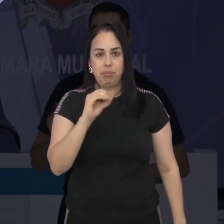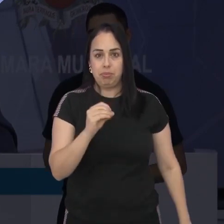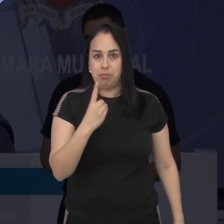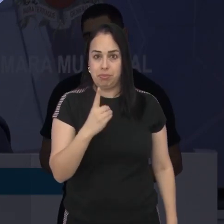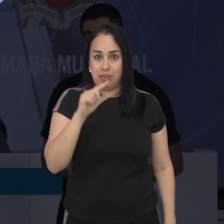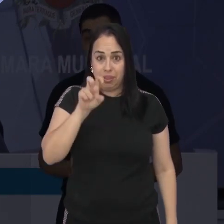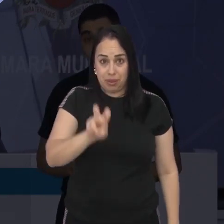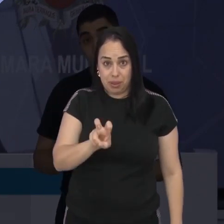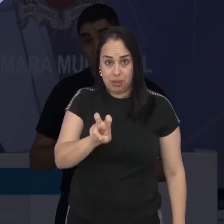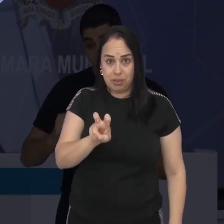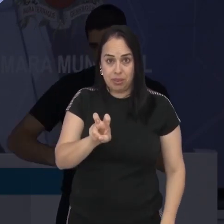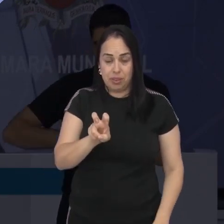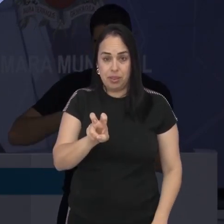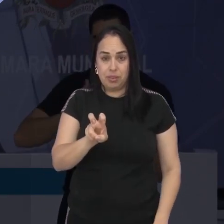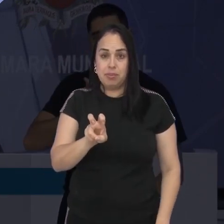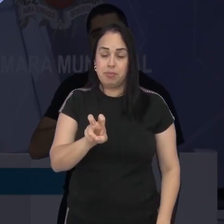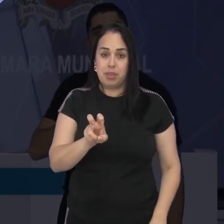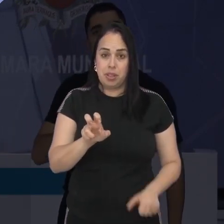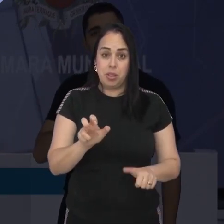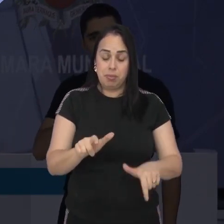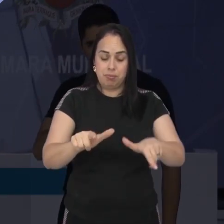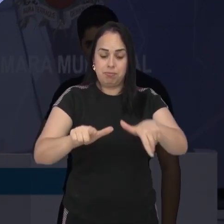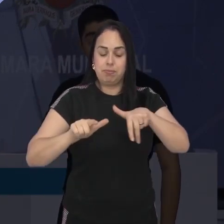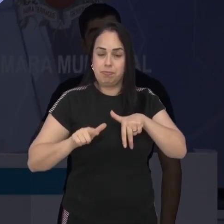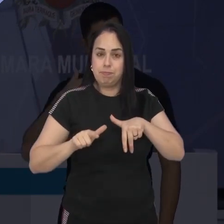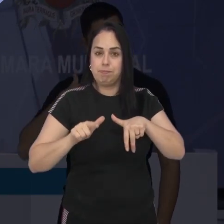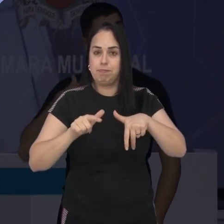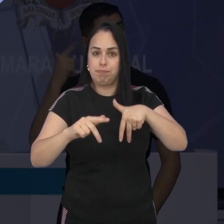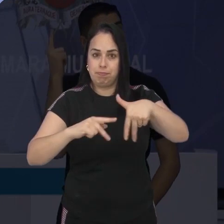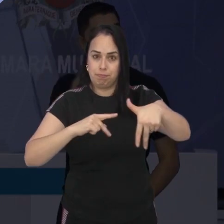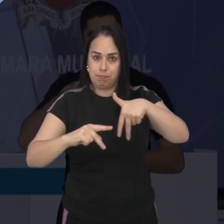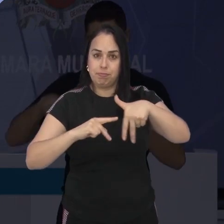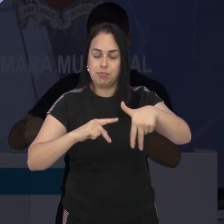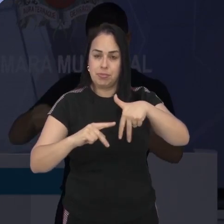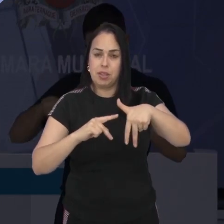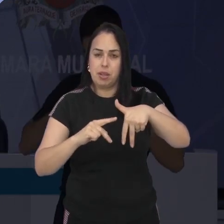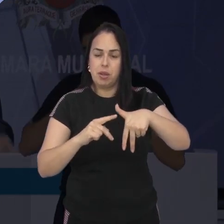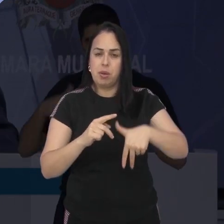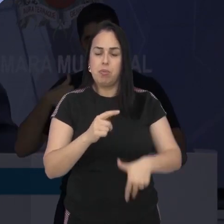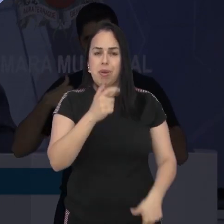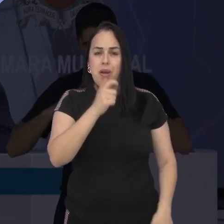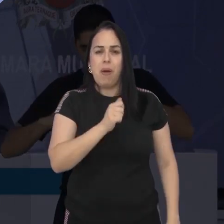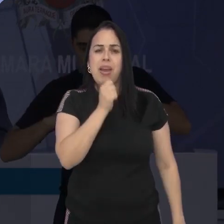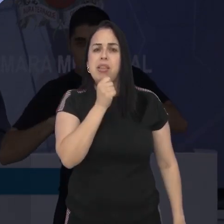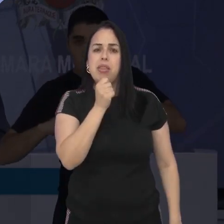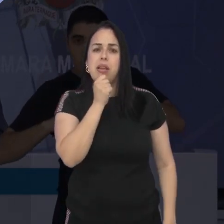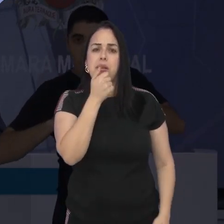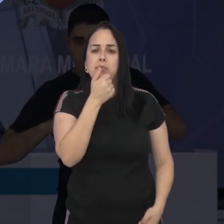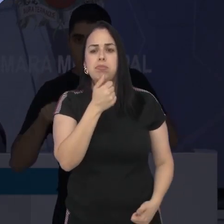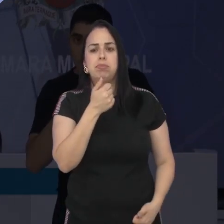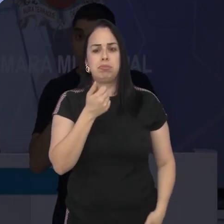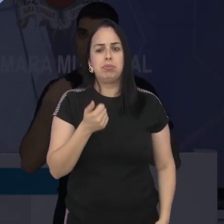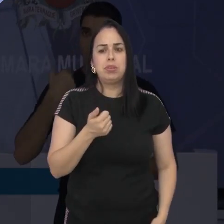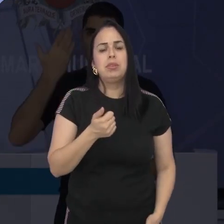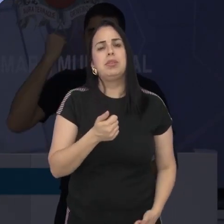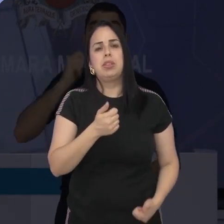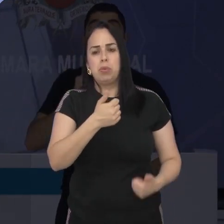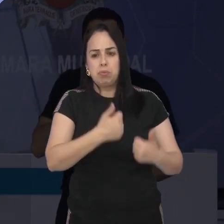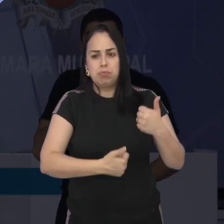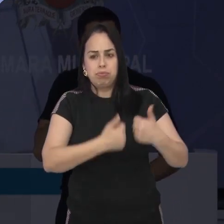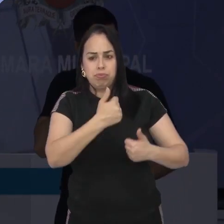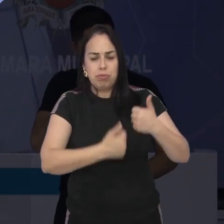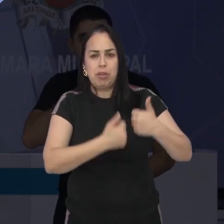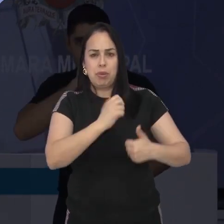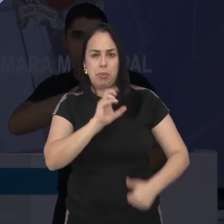2015, eu recebi esse título de cidadão joseense, quando ainda jogava pelo